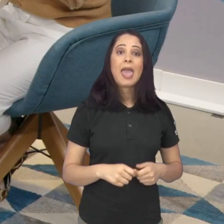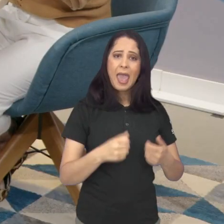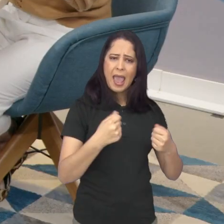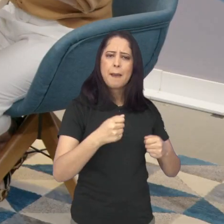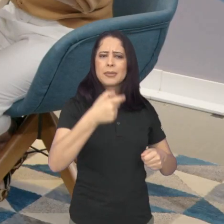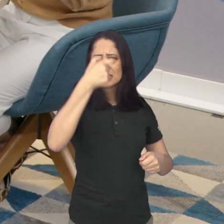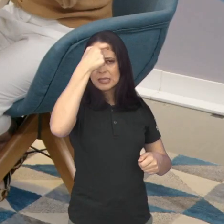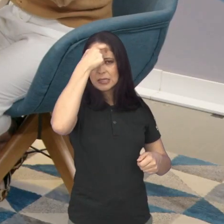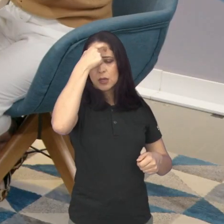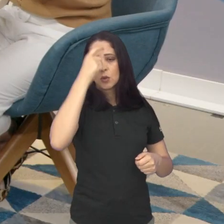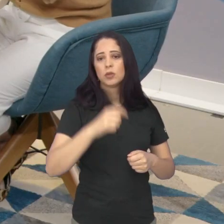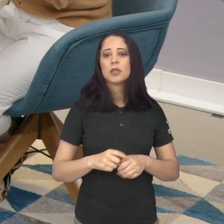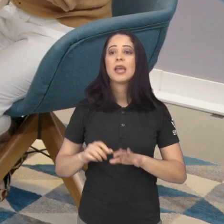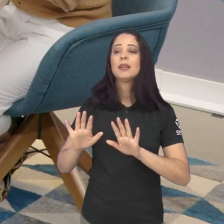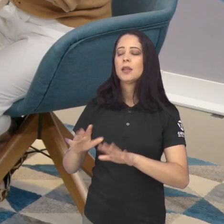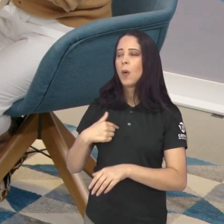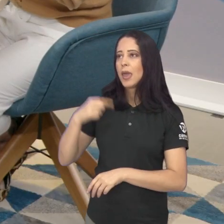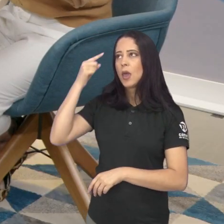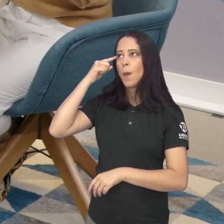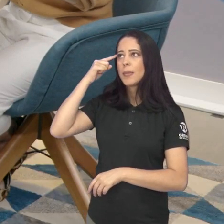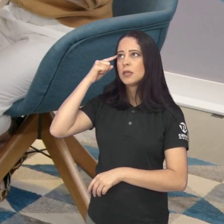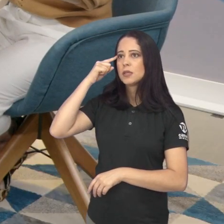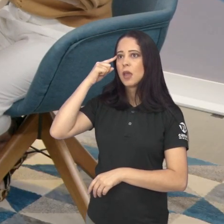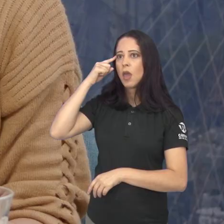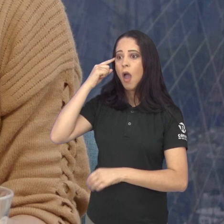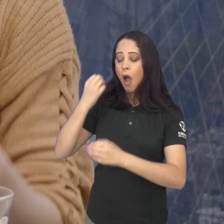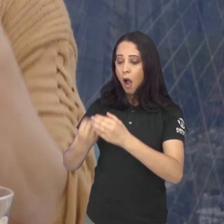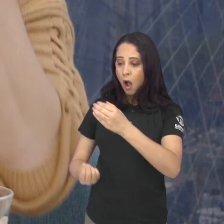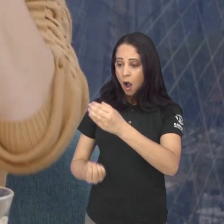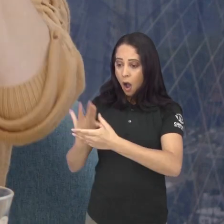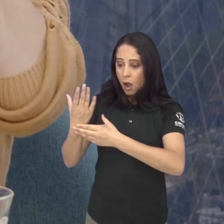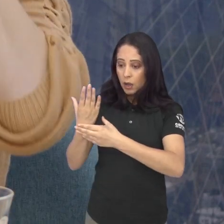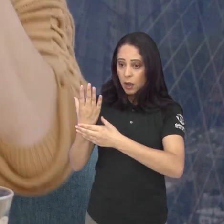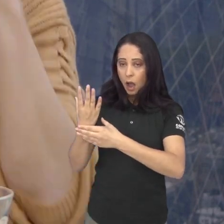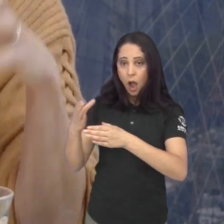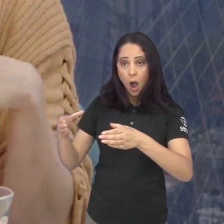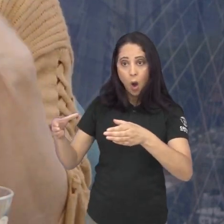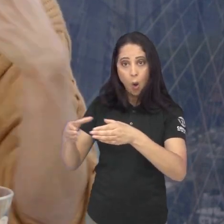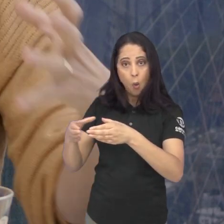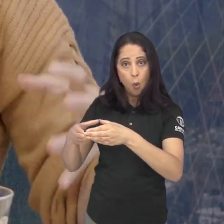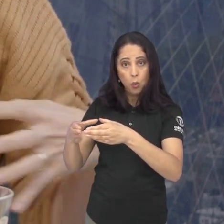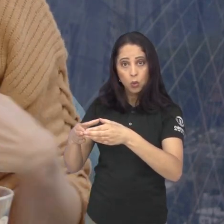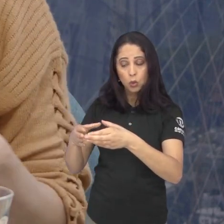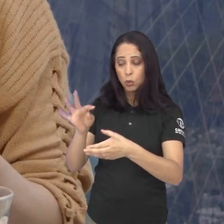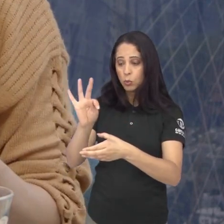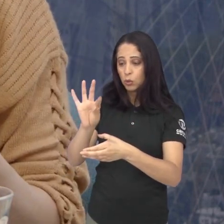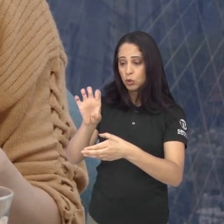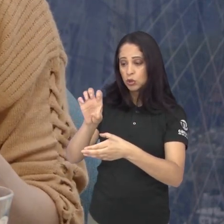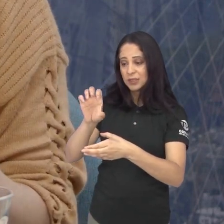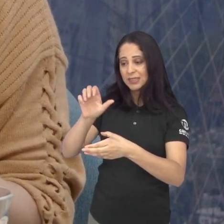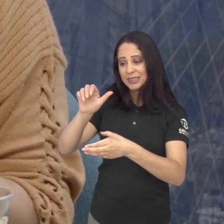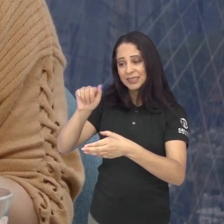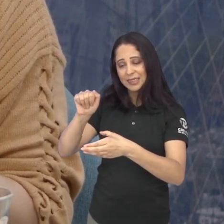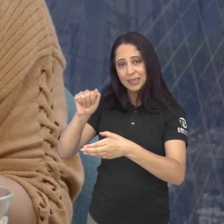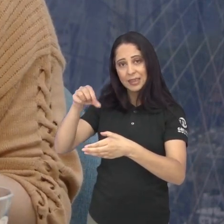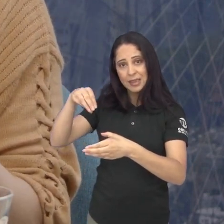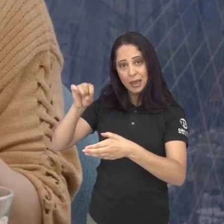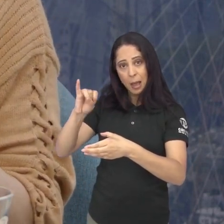Exatamente. E aí nasceu o Ter Amigos. Sem querer, pelo convívio com várias mães, eu